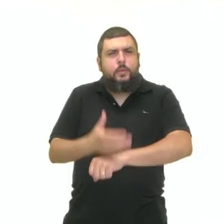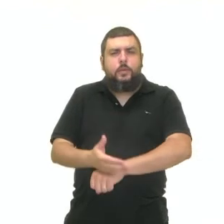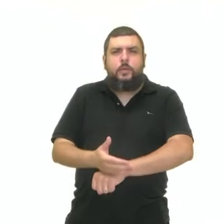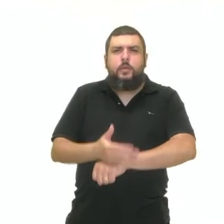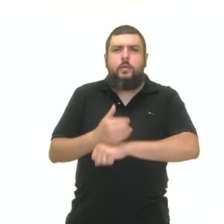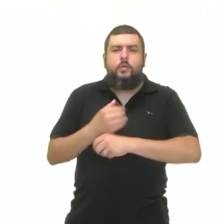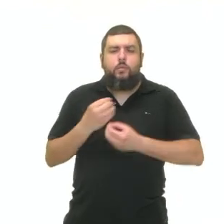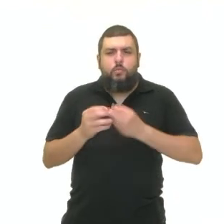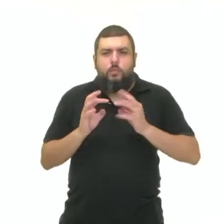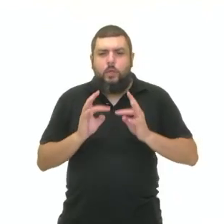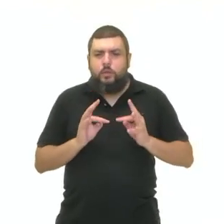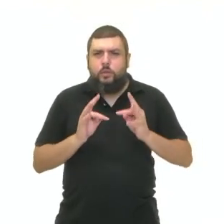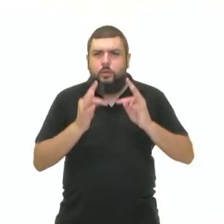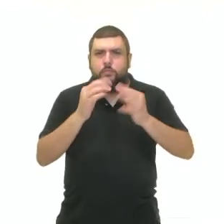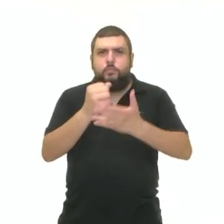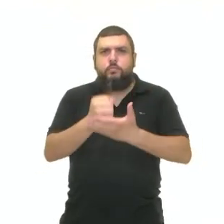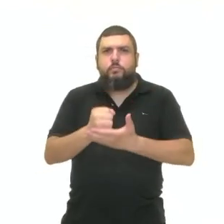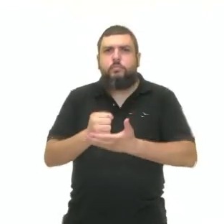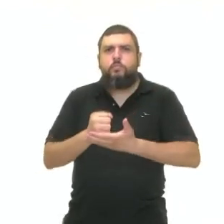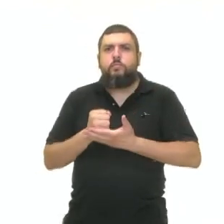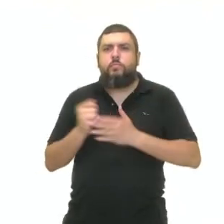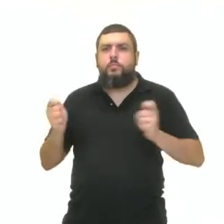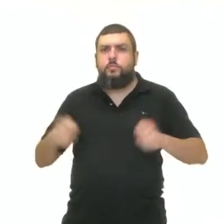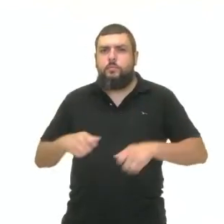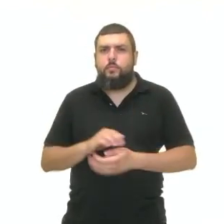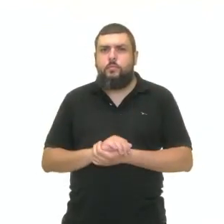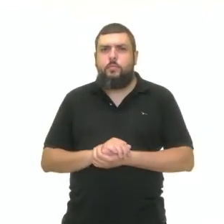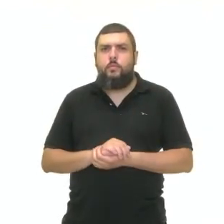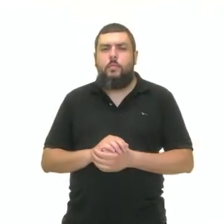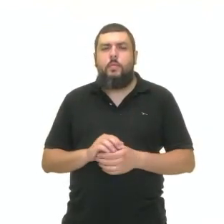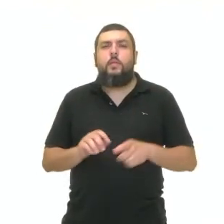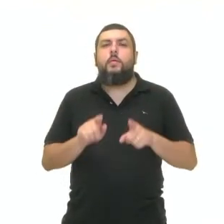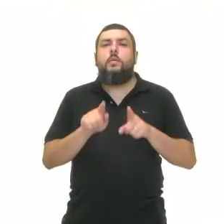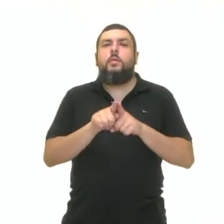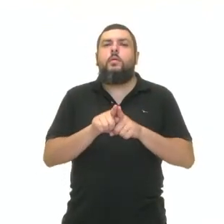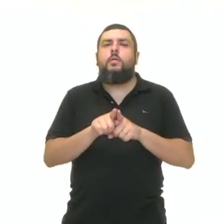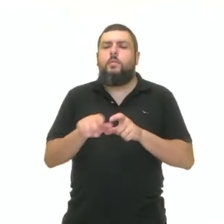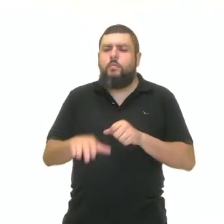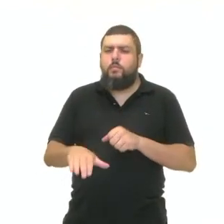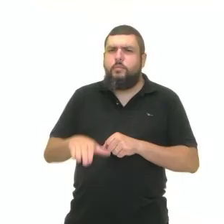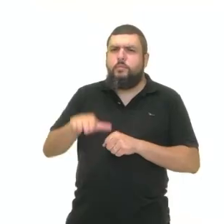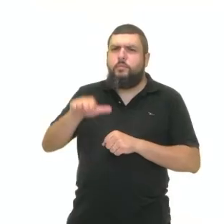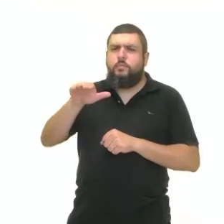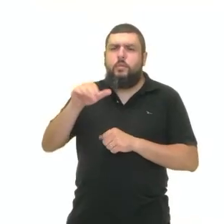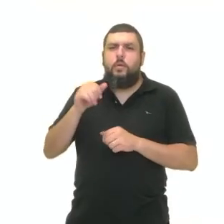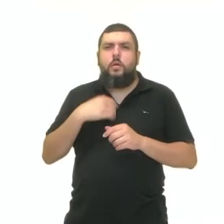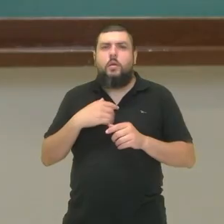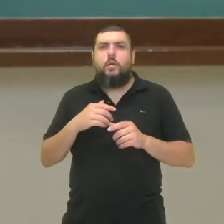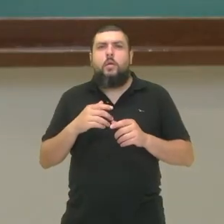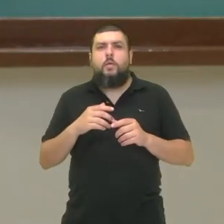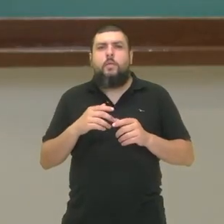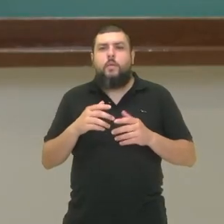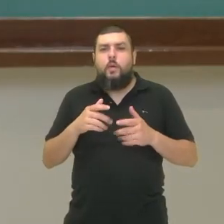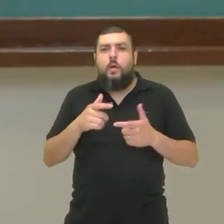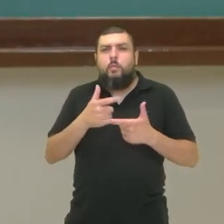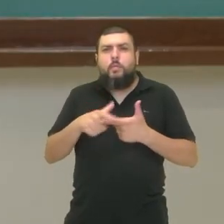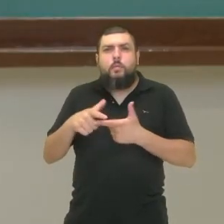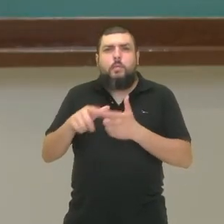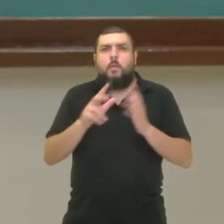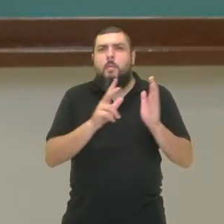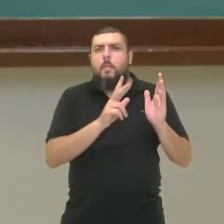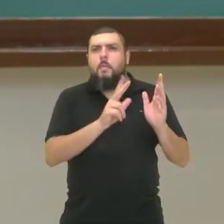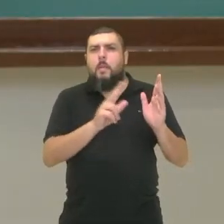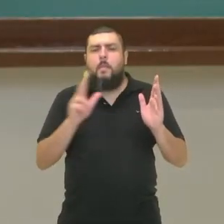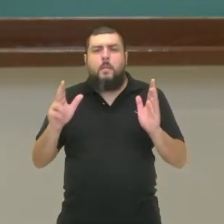favor. Feito isso, o conflito vivenciado na série não se tornará realidade. Você